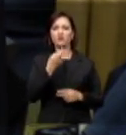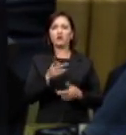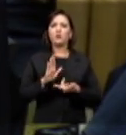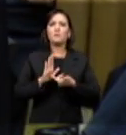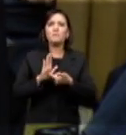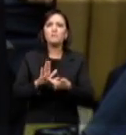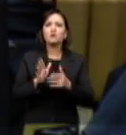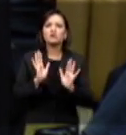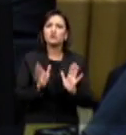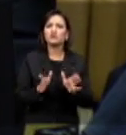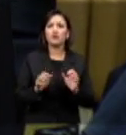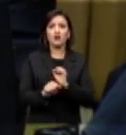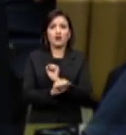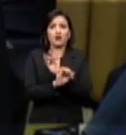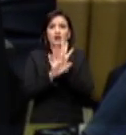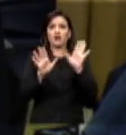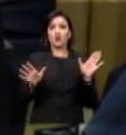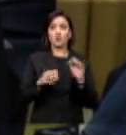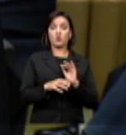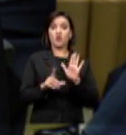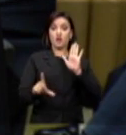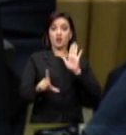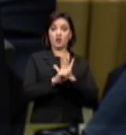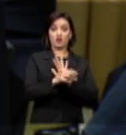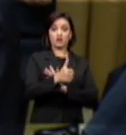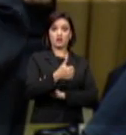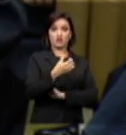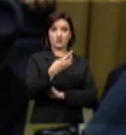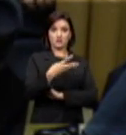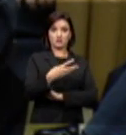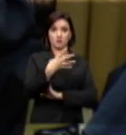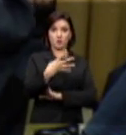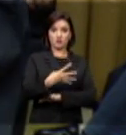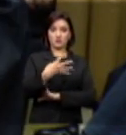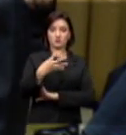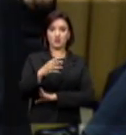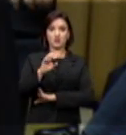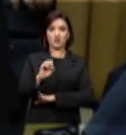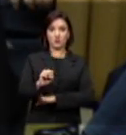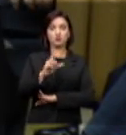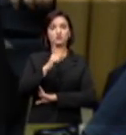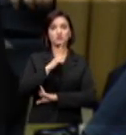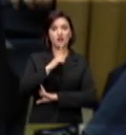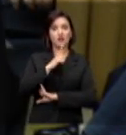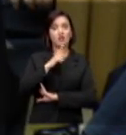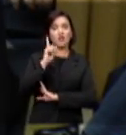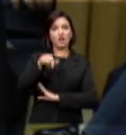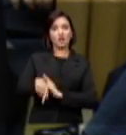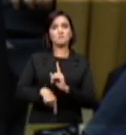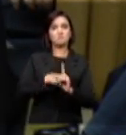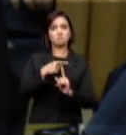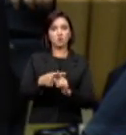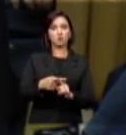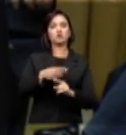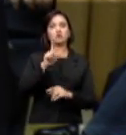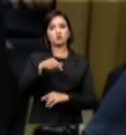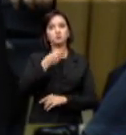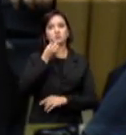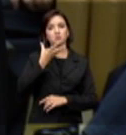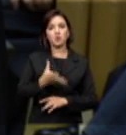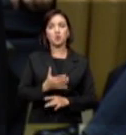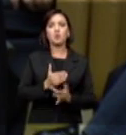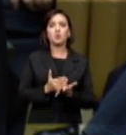demonstram claramente que a Lei 13.448, ela traz resultados bastante positivos, ela iniciou